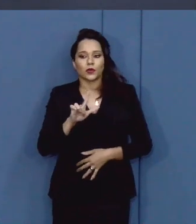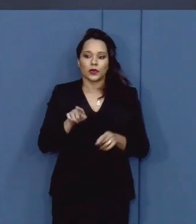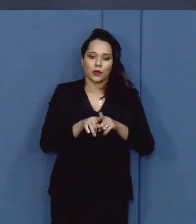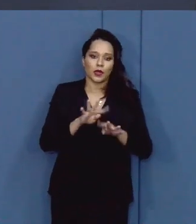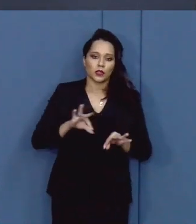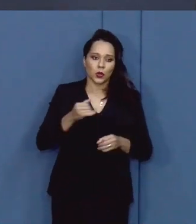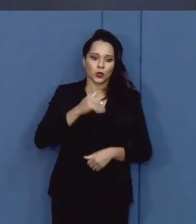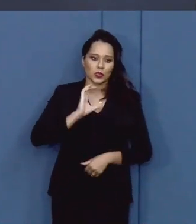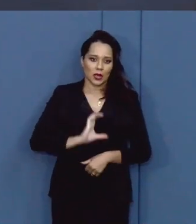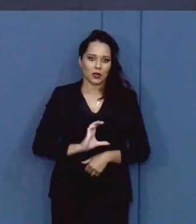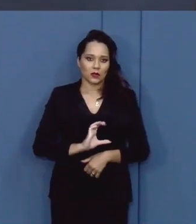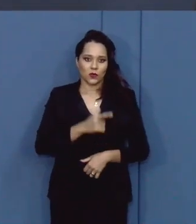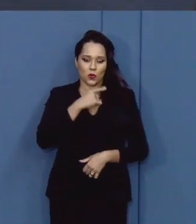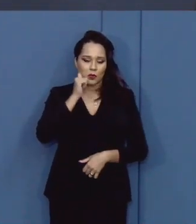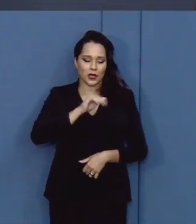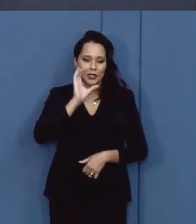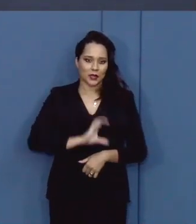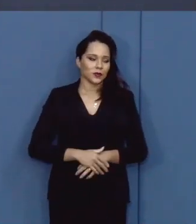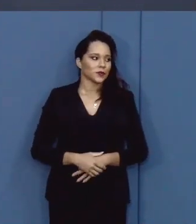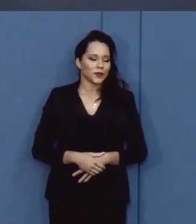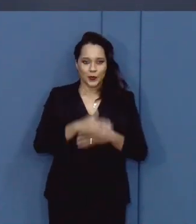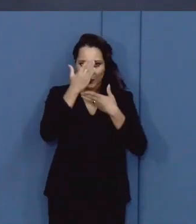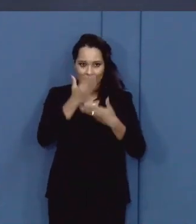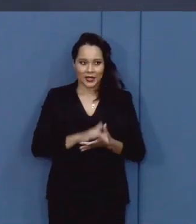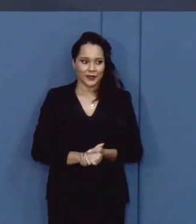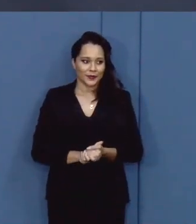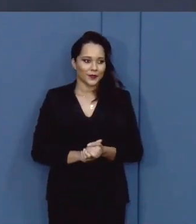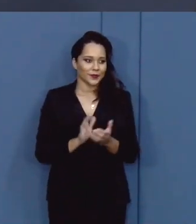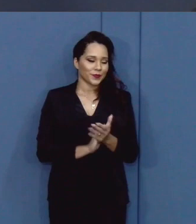todos cidadãos e cidadanas. Muito obrigado.